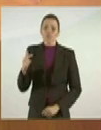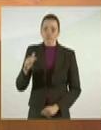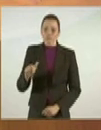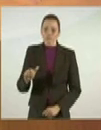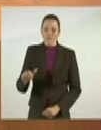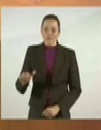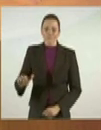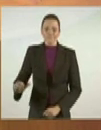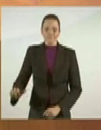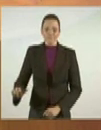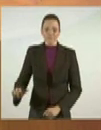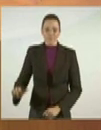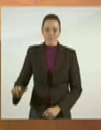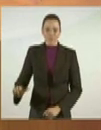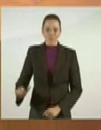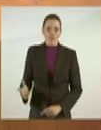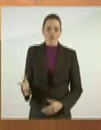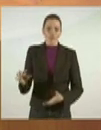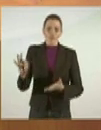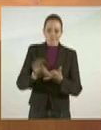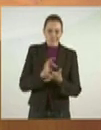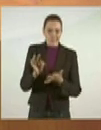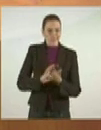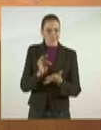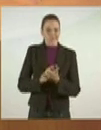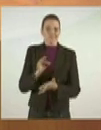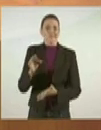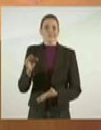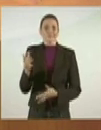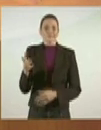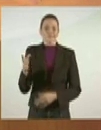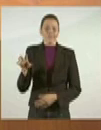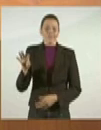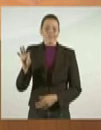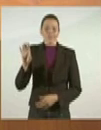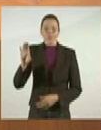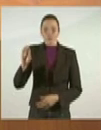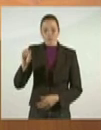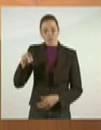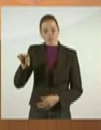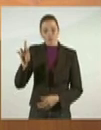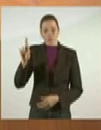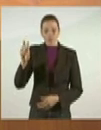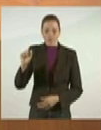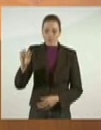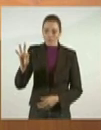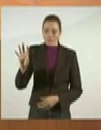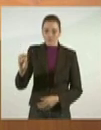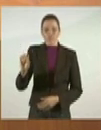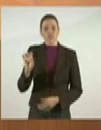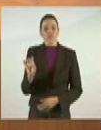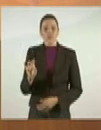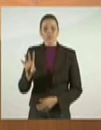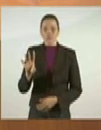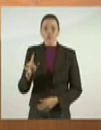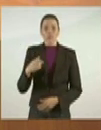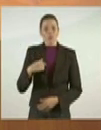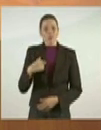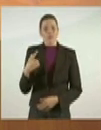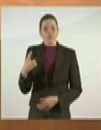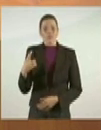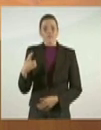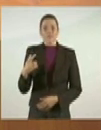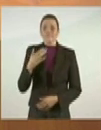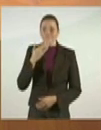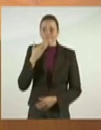efetuação de seletivos e a contratação temporária só para concluir nós solicitamos ao Governador Flávio